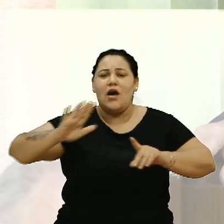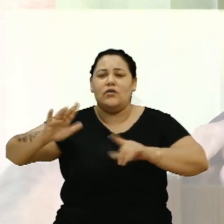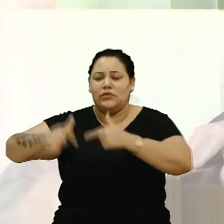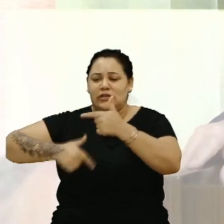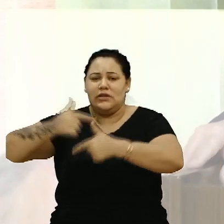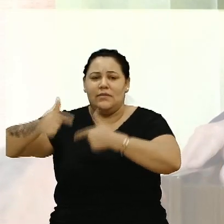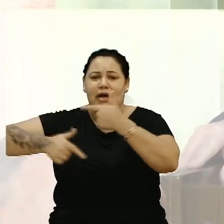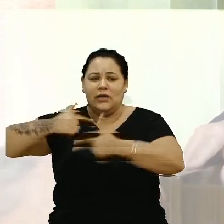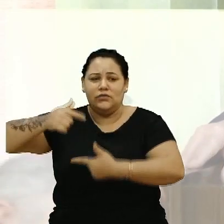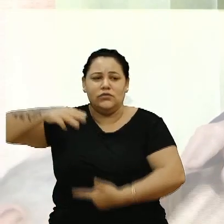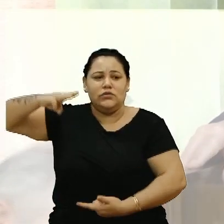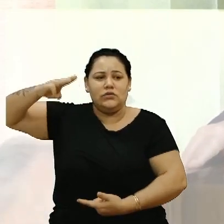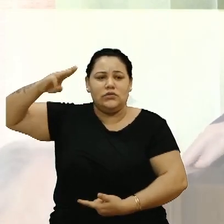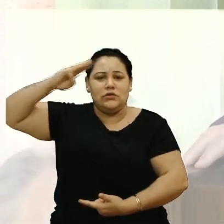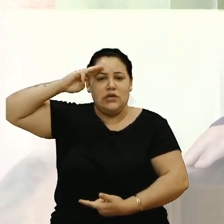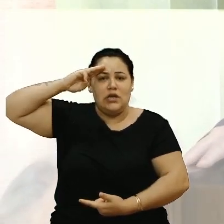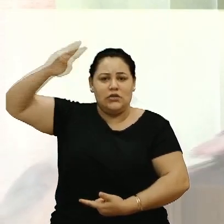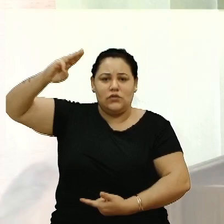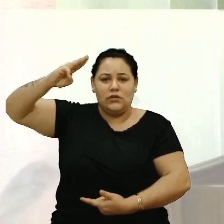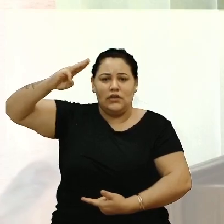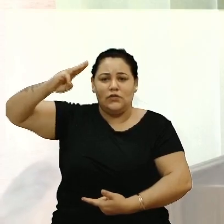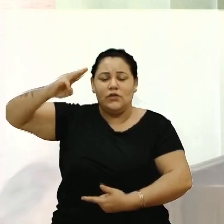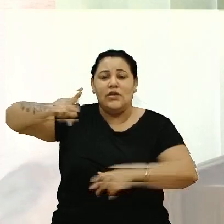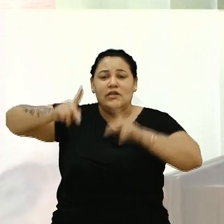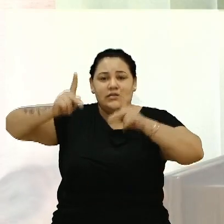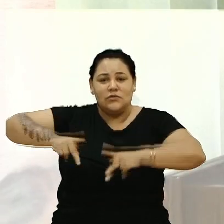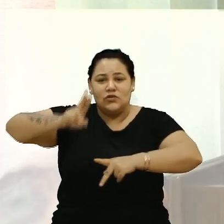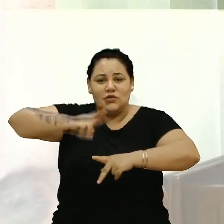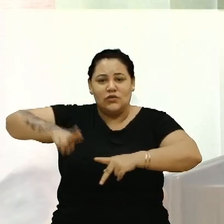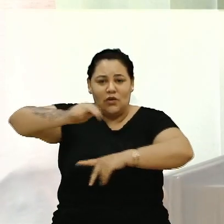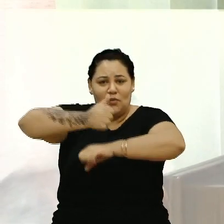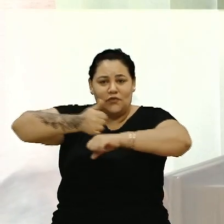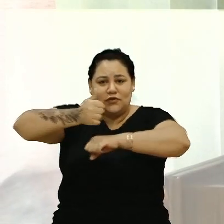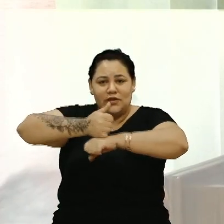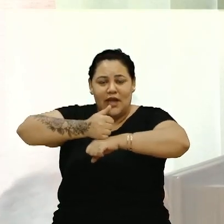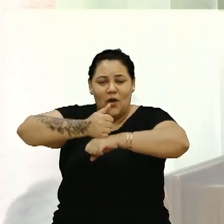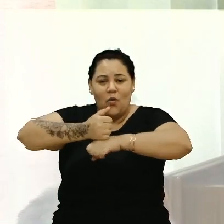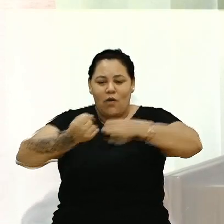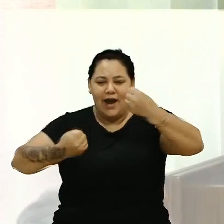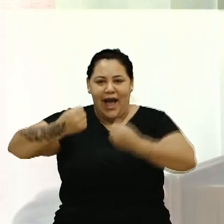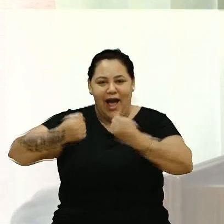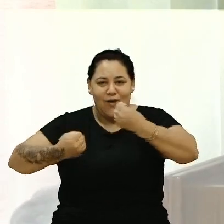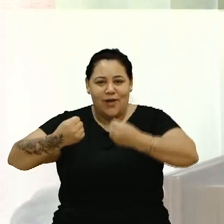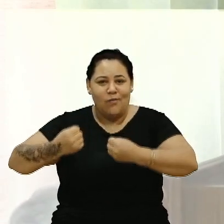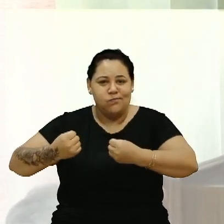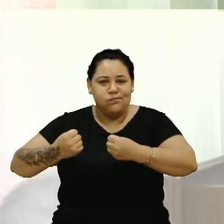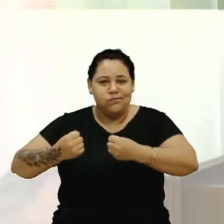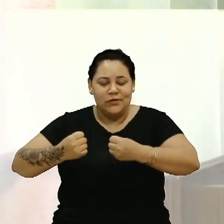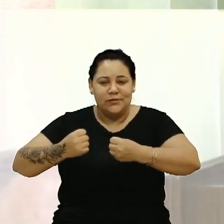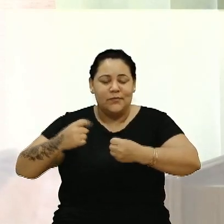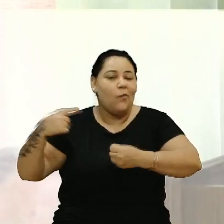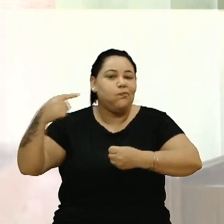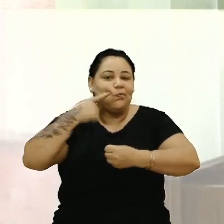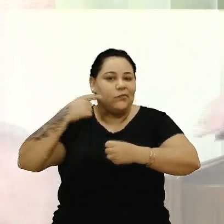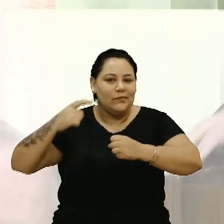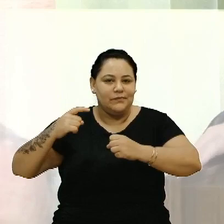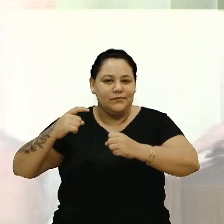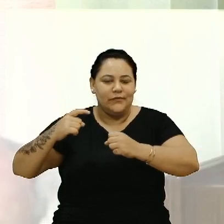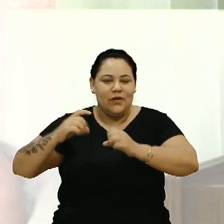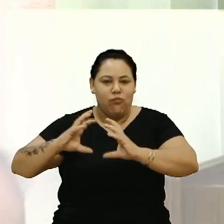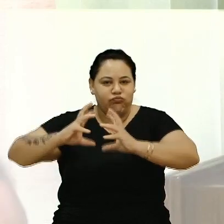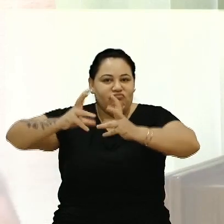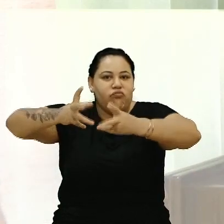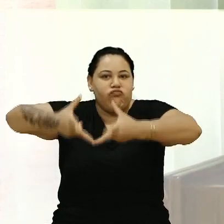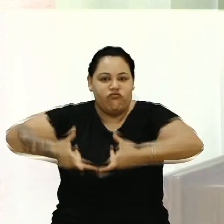dos jipeiros, dos trilheiros, todas essas pessoas, né, que de forma abnegada estão ajudando